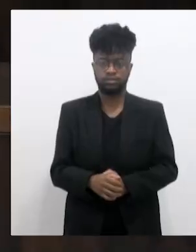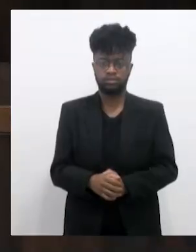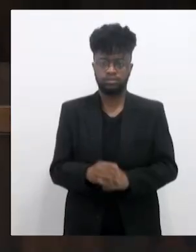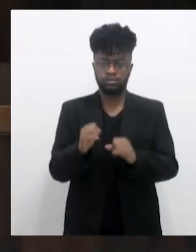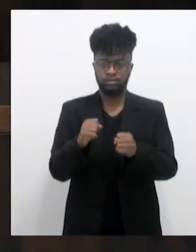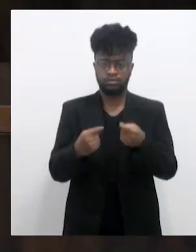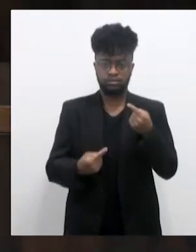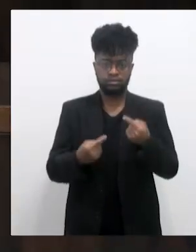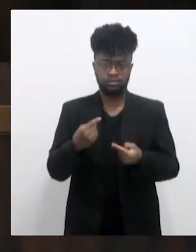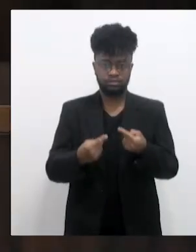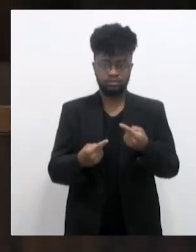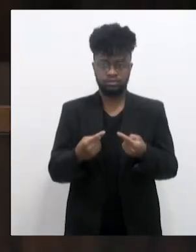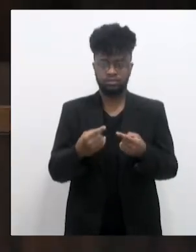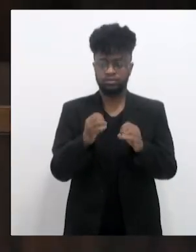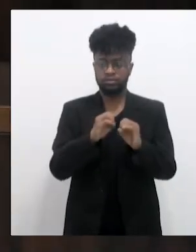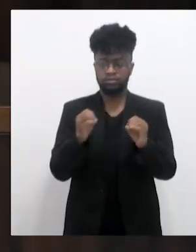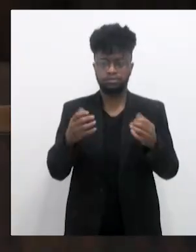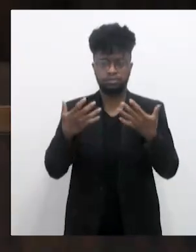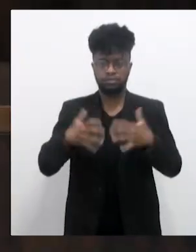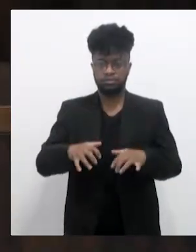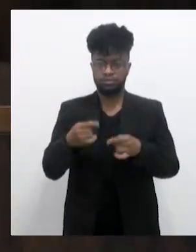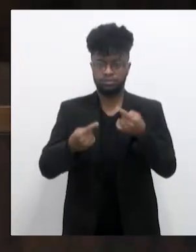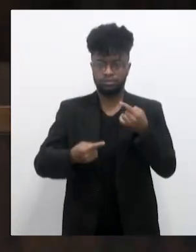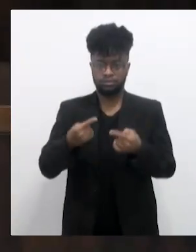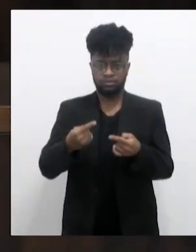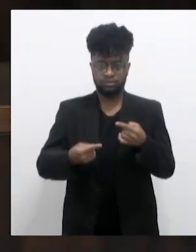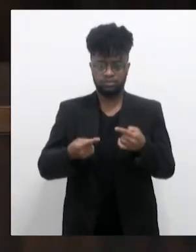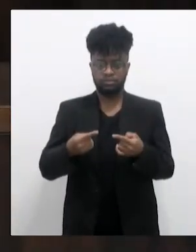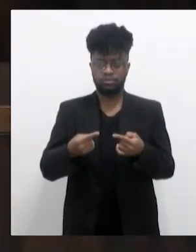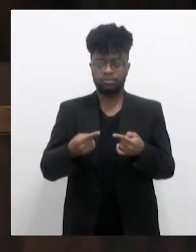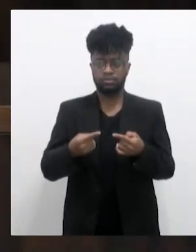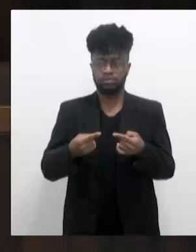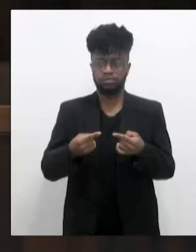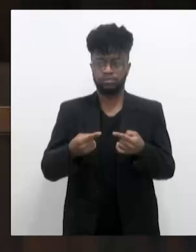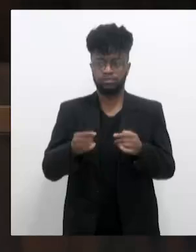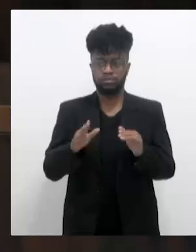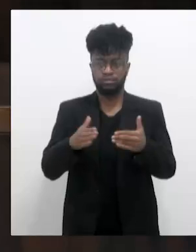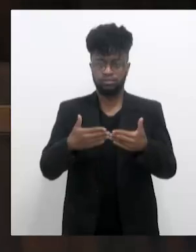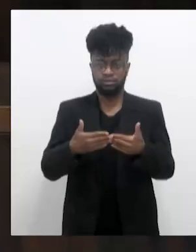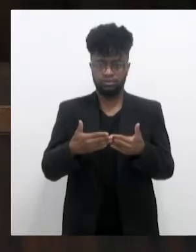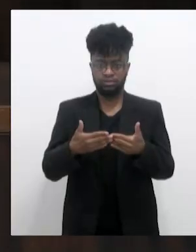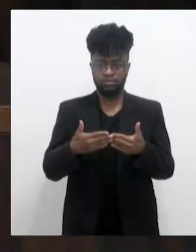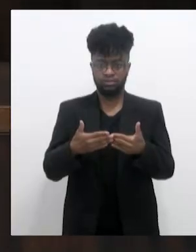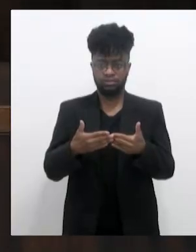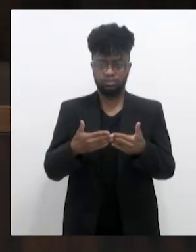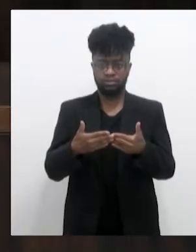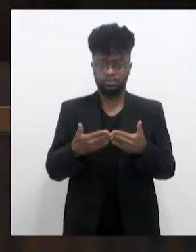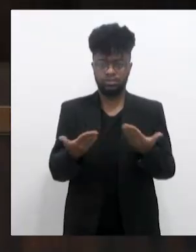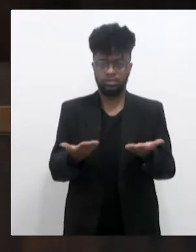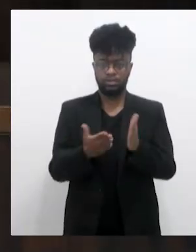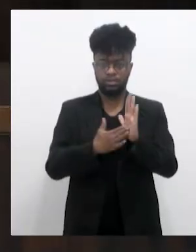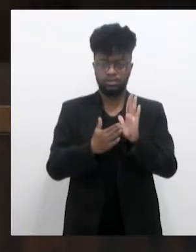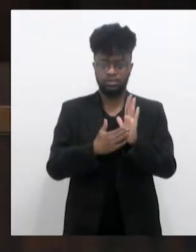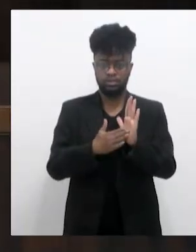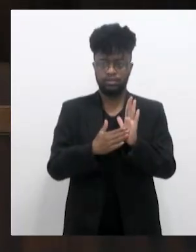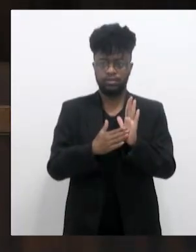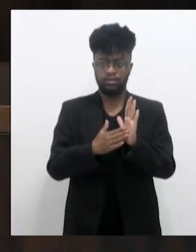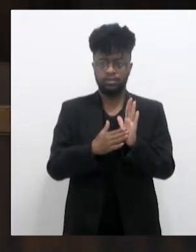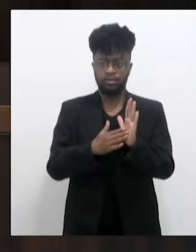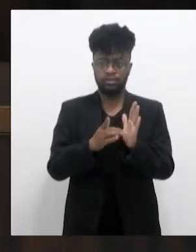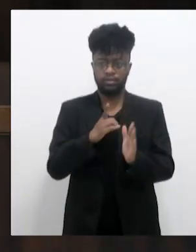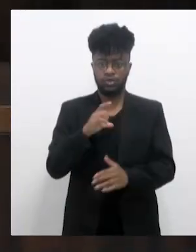Em discussão. Não havendo quem queira discutir, encerrada a discussão, a presente proposta